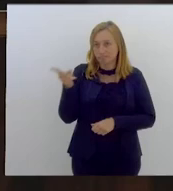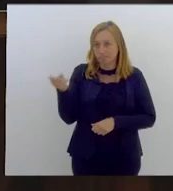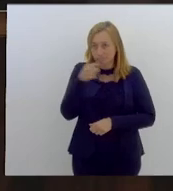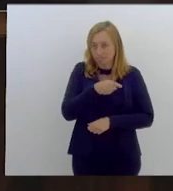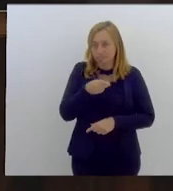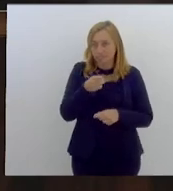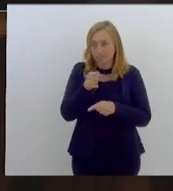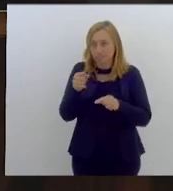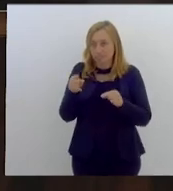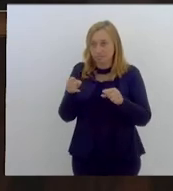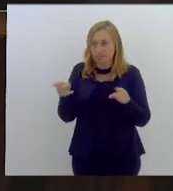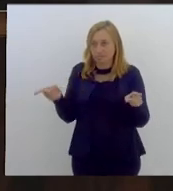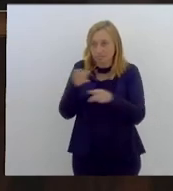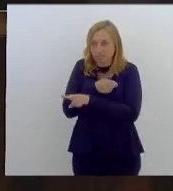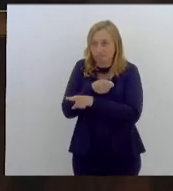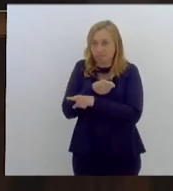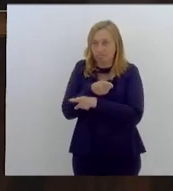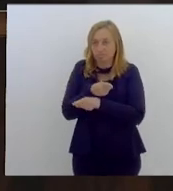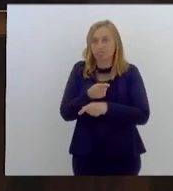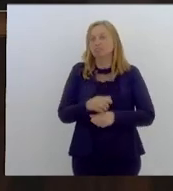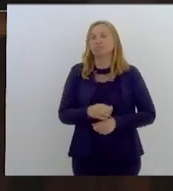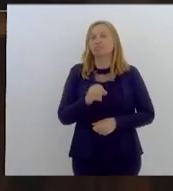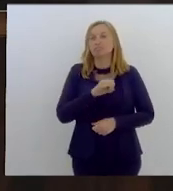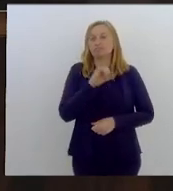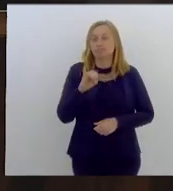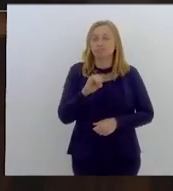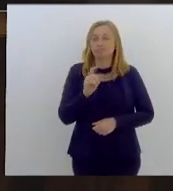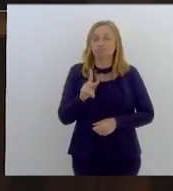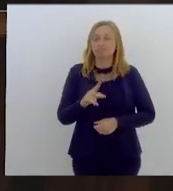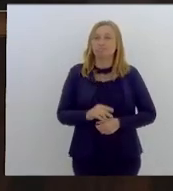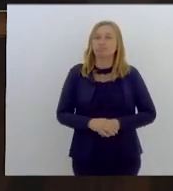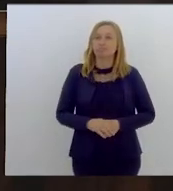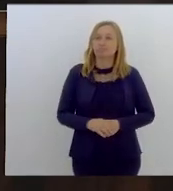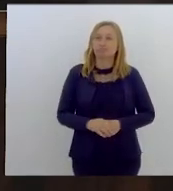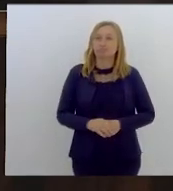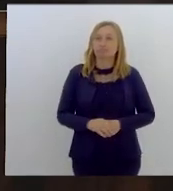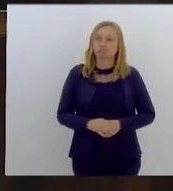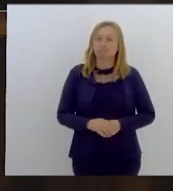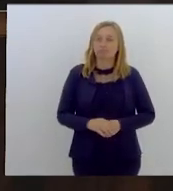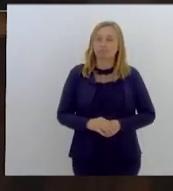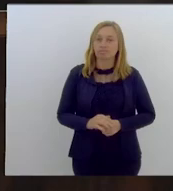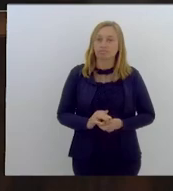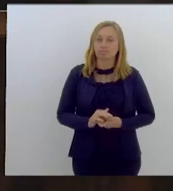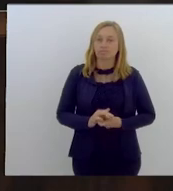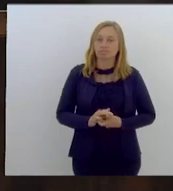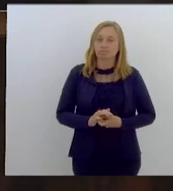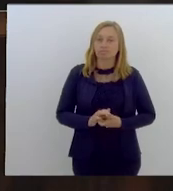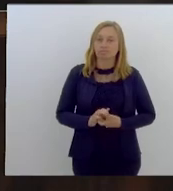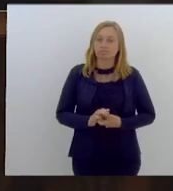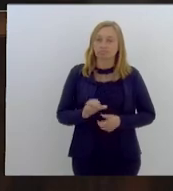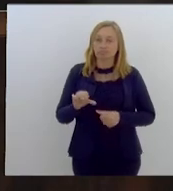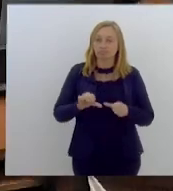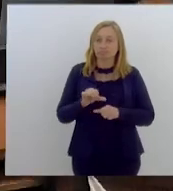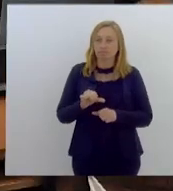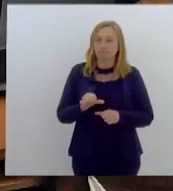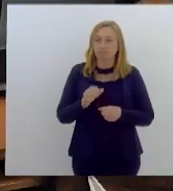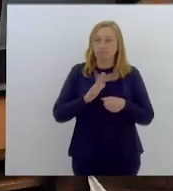aqui. Troca, por favor. Oi. É, porque está aberto para cá e trocaram o microfone.